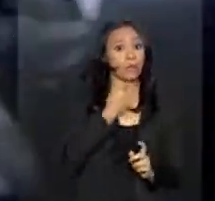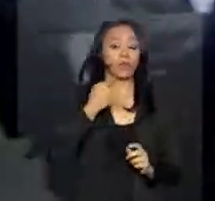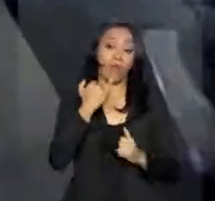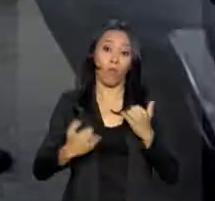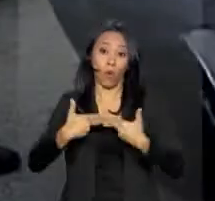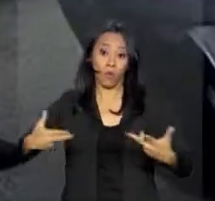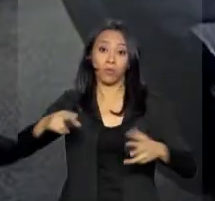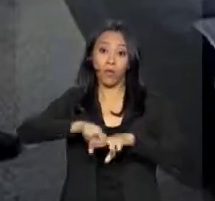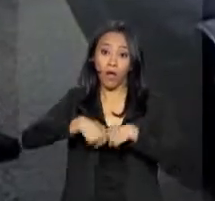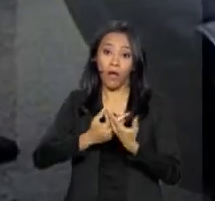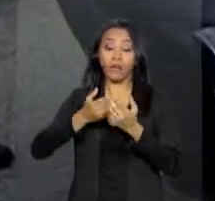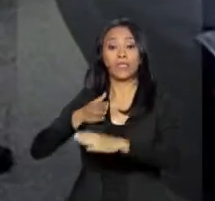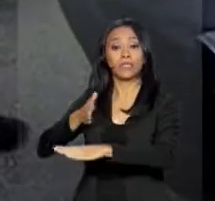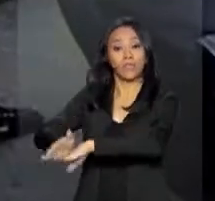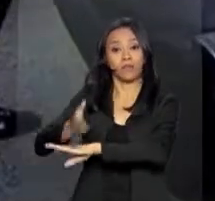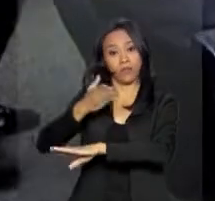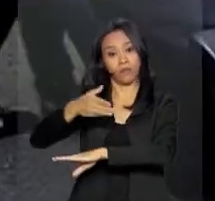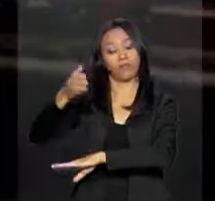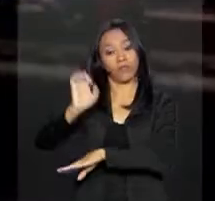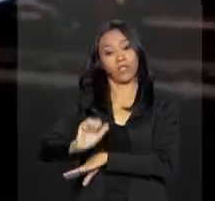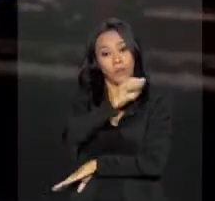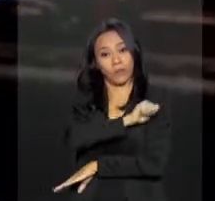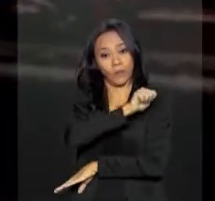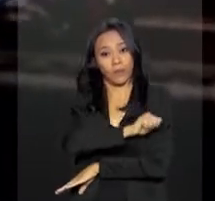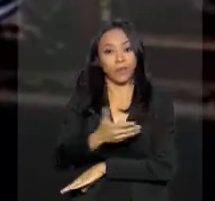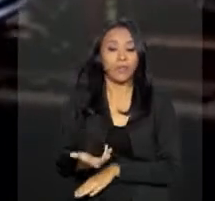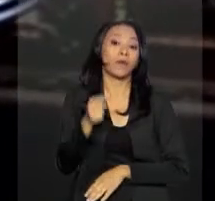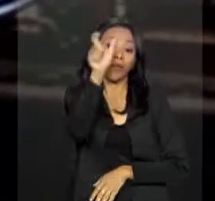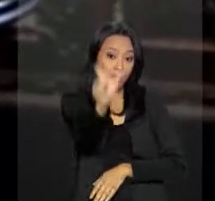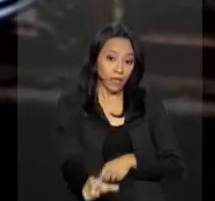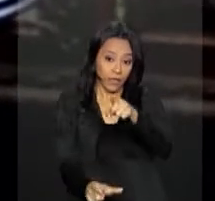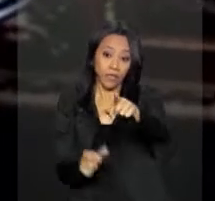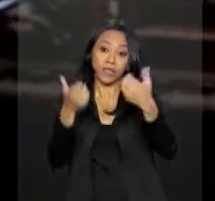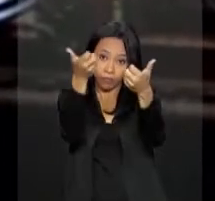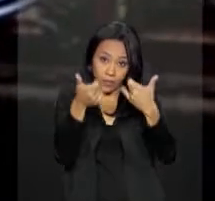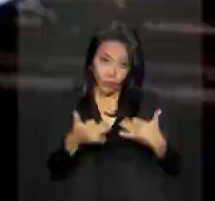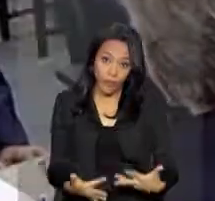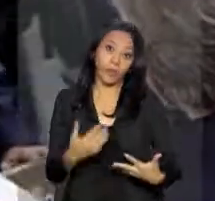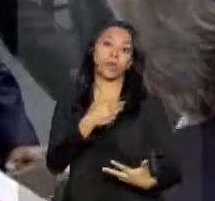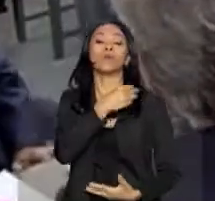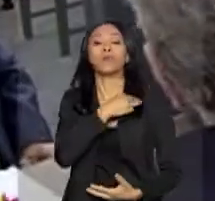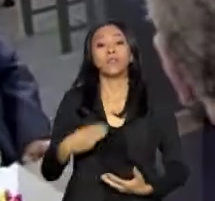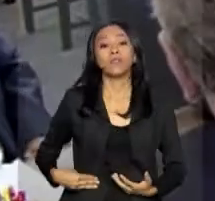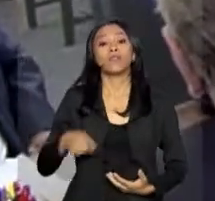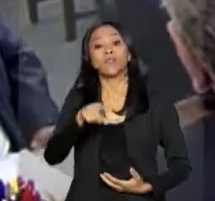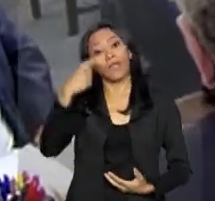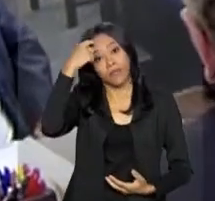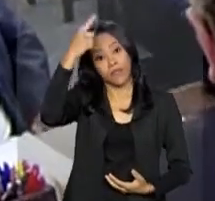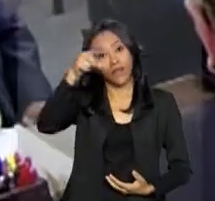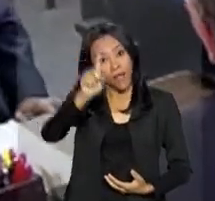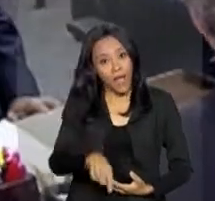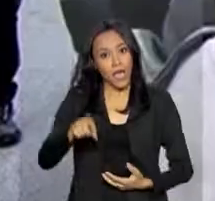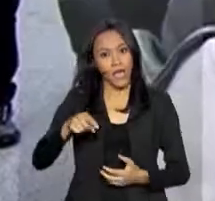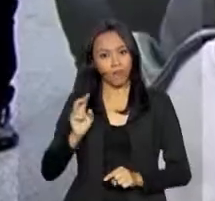federal no Rio de Janeiro, nos três estados vizinhos. Torquato Jardim explicou que, com a integração, a ideia é